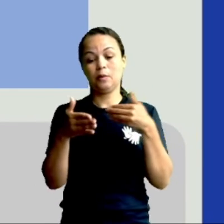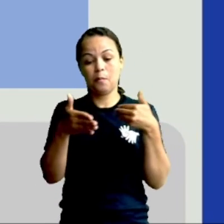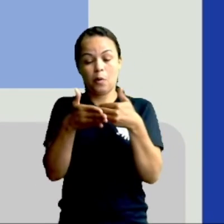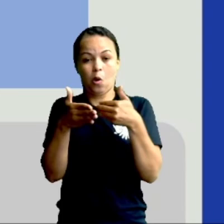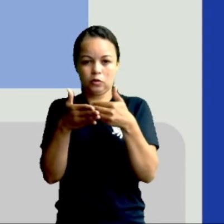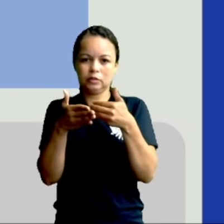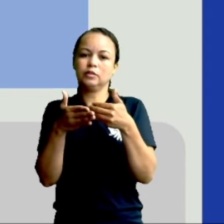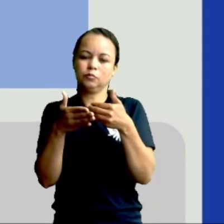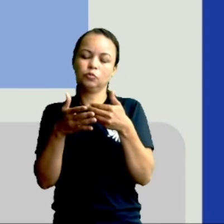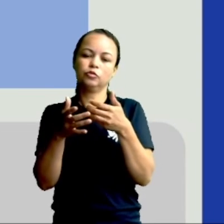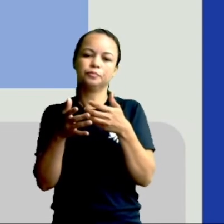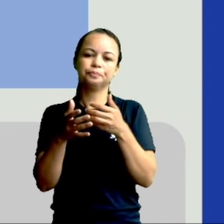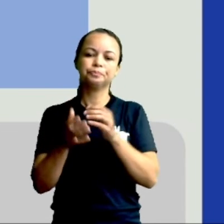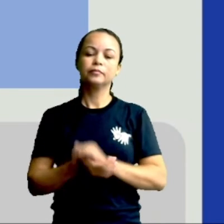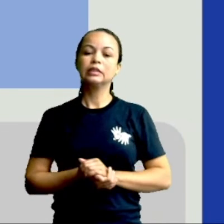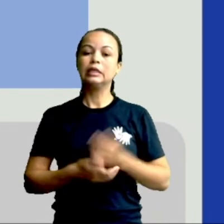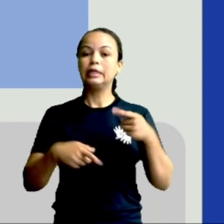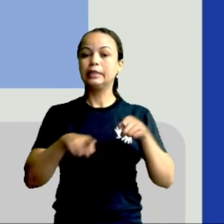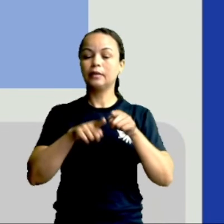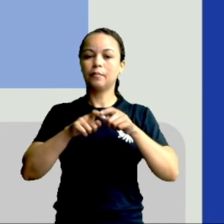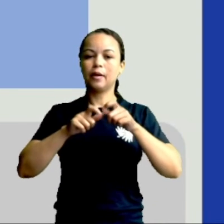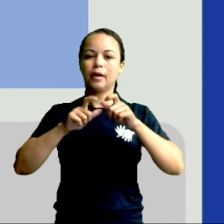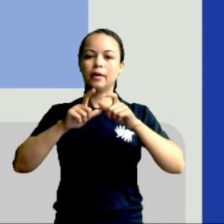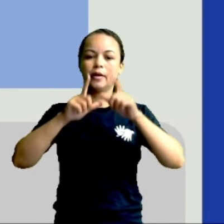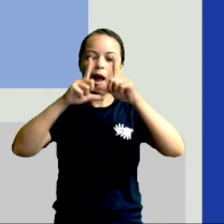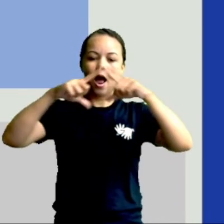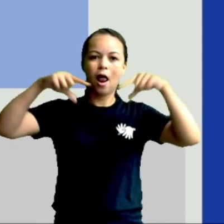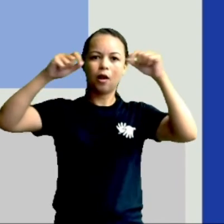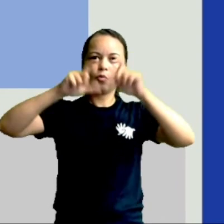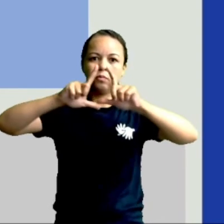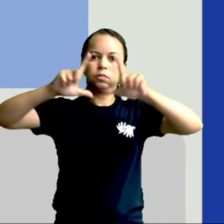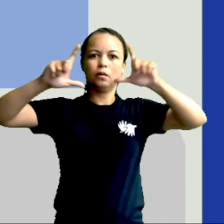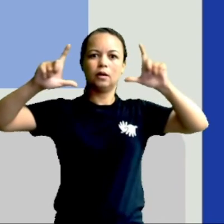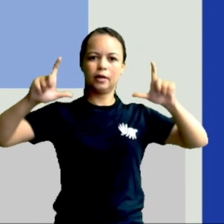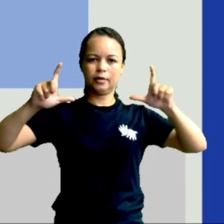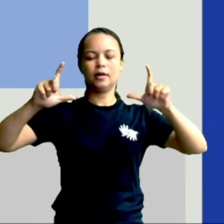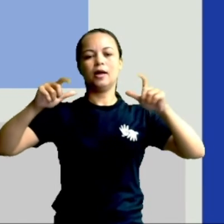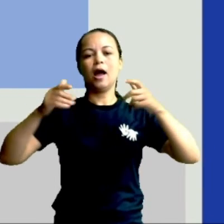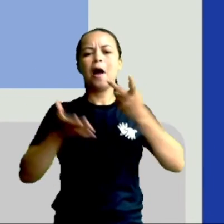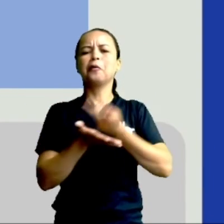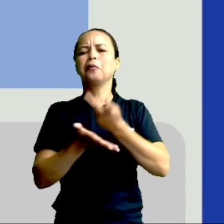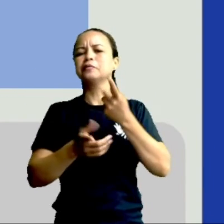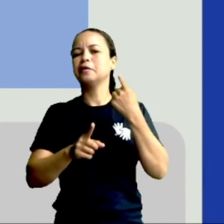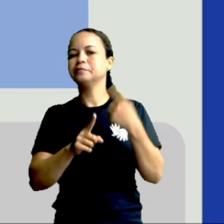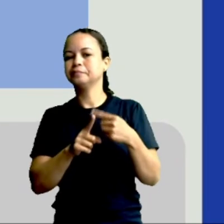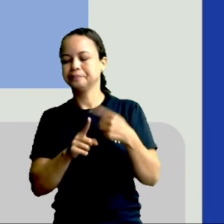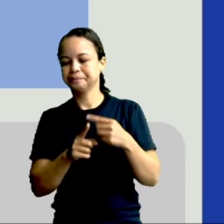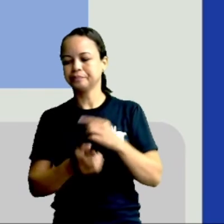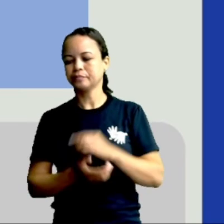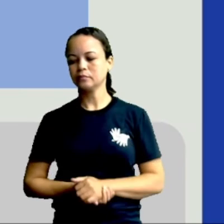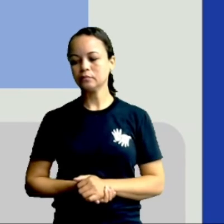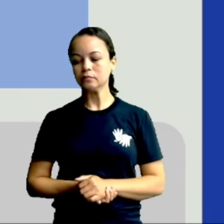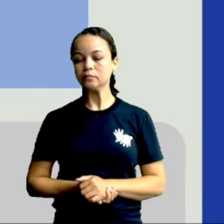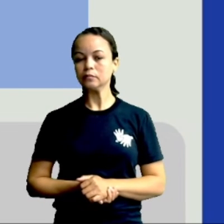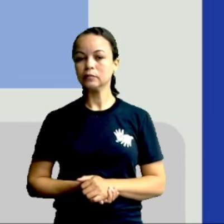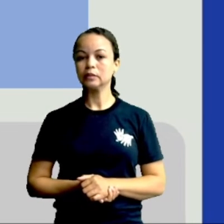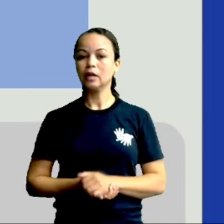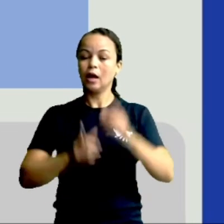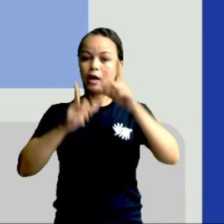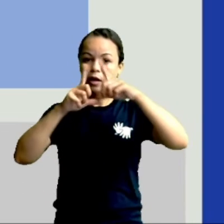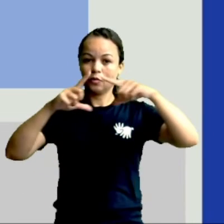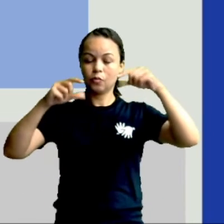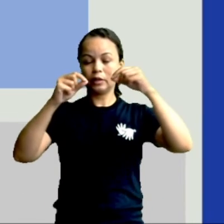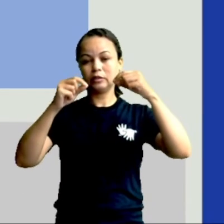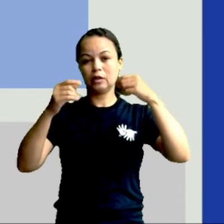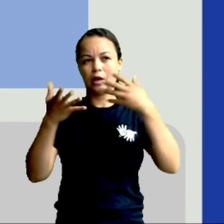próximos um do outro, não é isso? E a superlua, que ela acontece por quê? Como a Lua, a sua órbita da